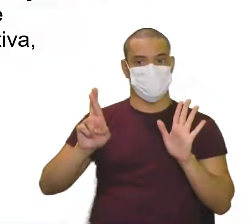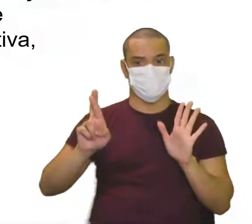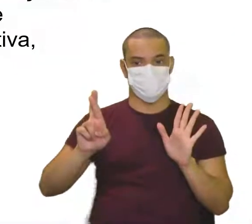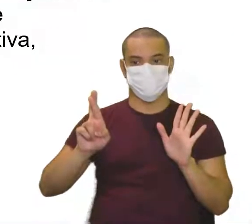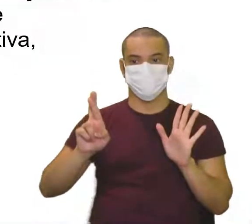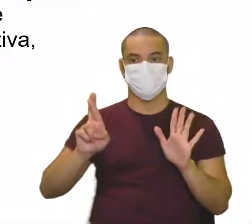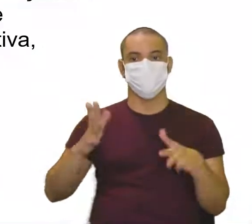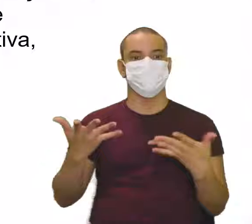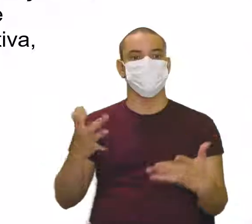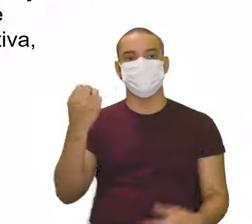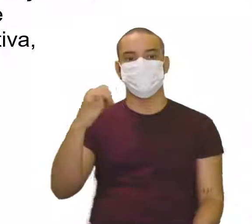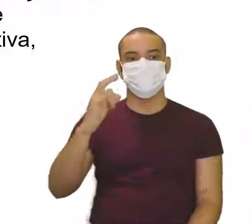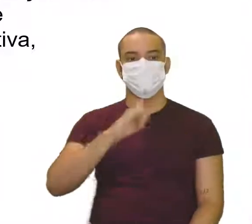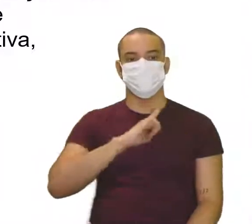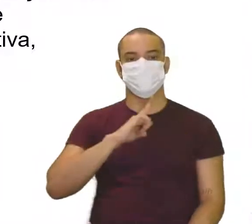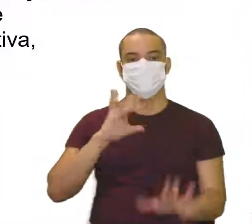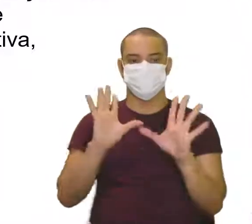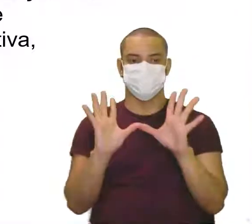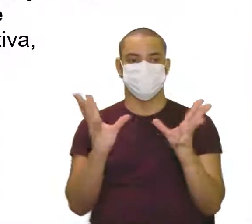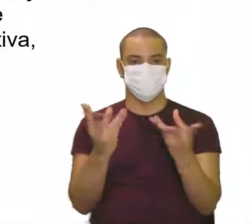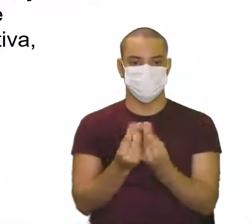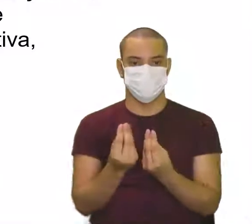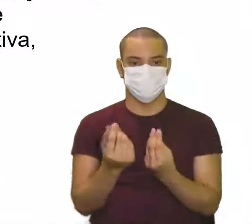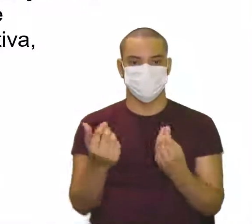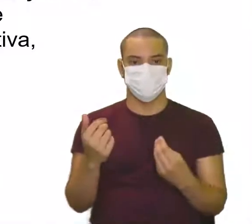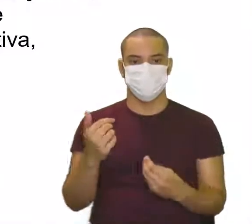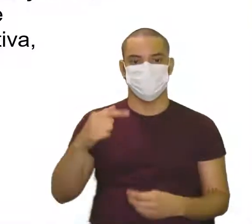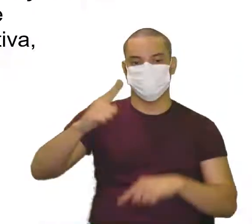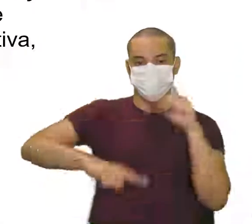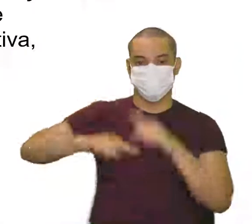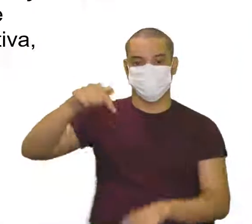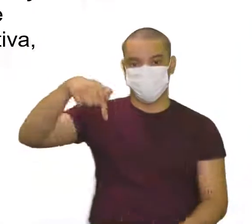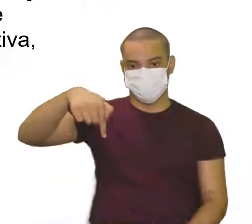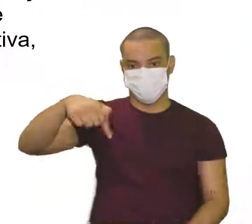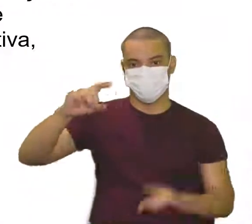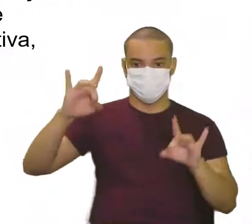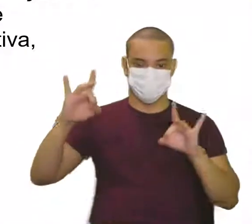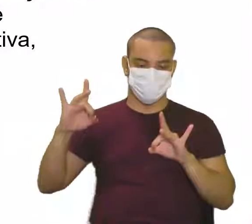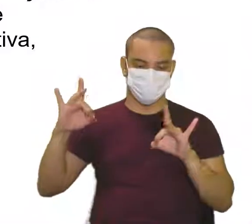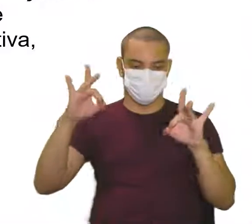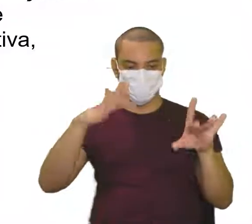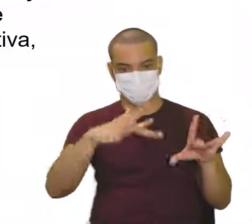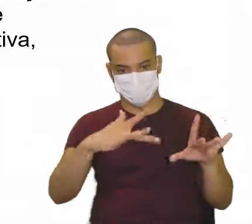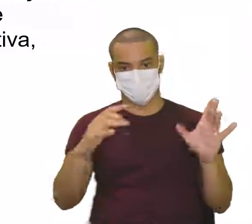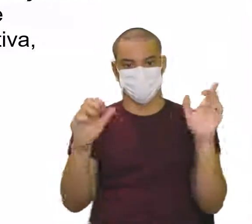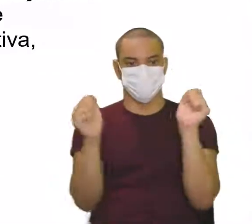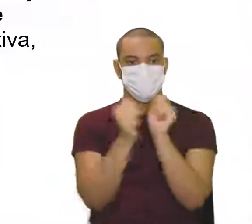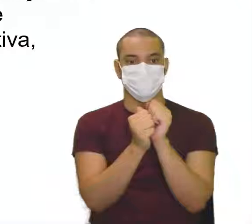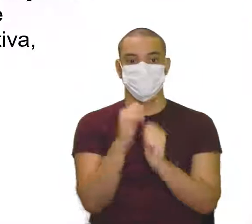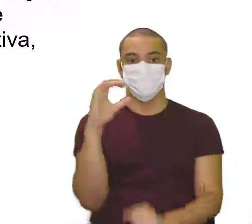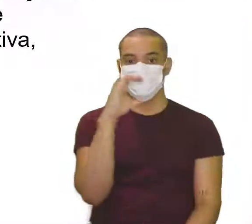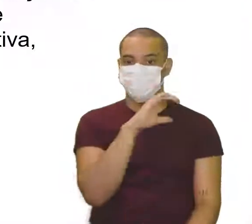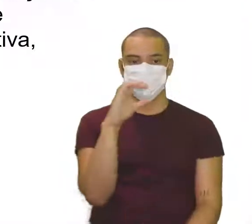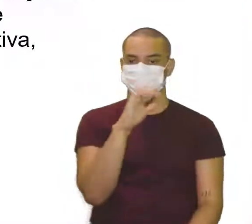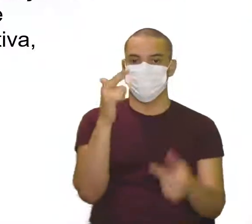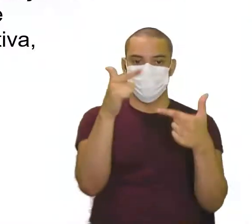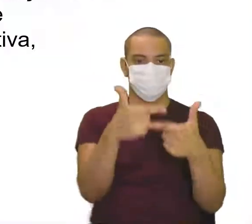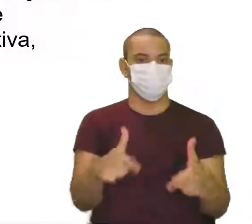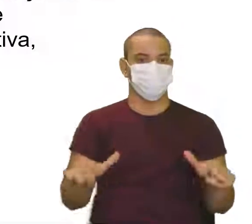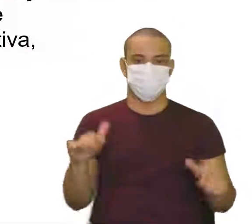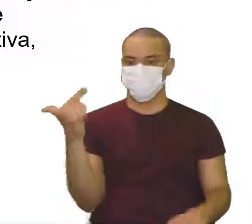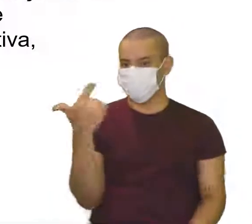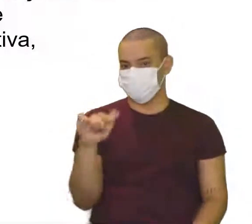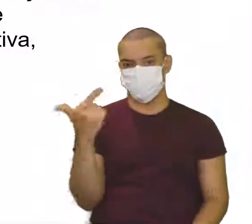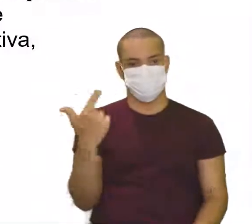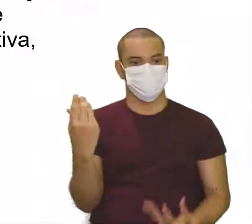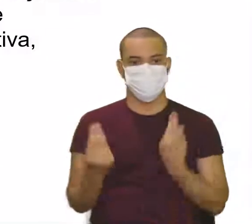tá? Se uma partícula com carga Q for abandonada em sua vizinhança com velocidade nula, não